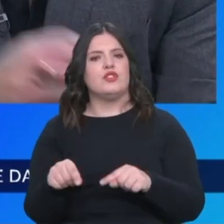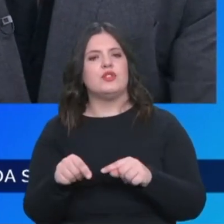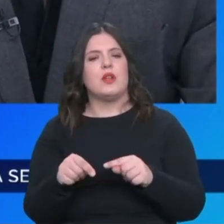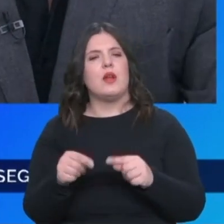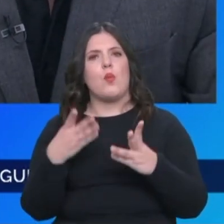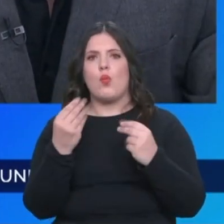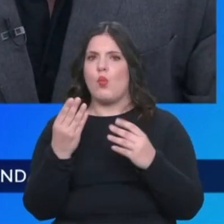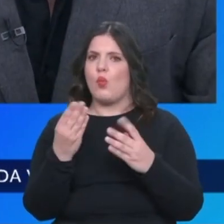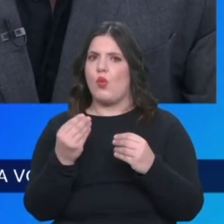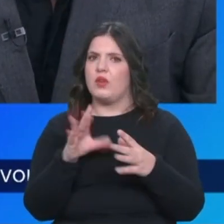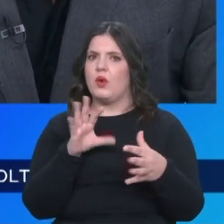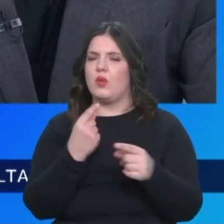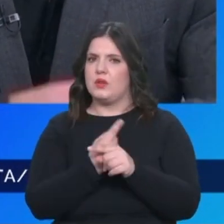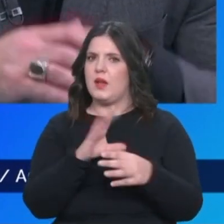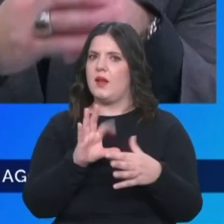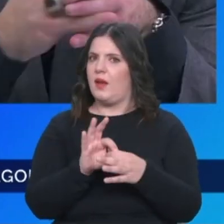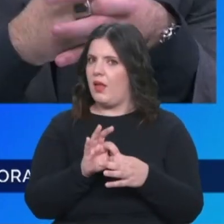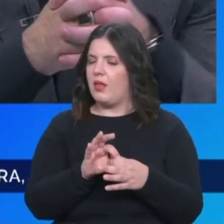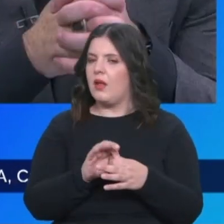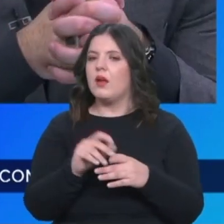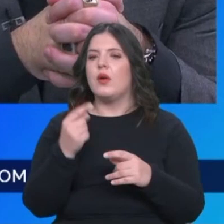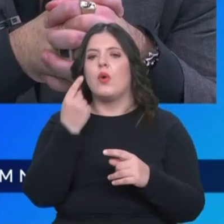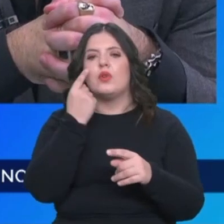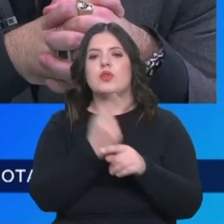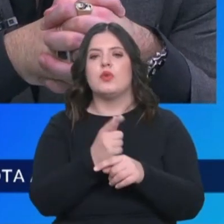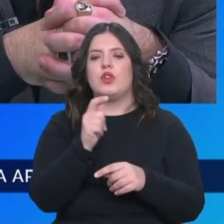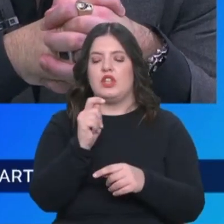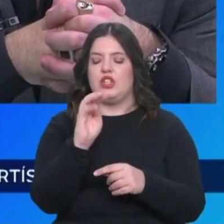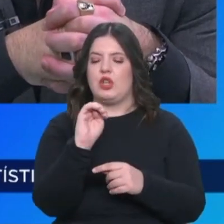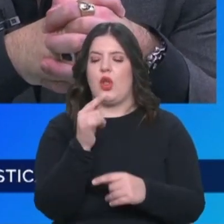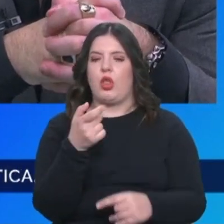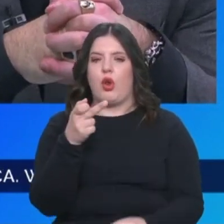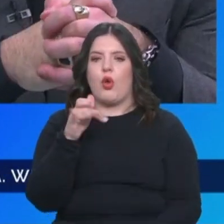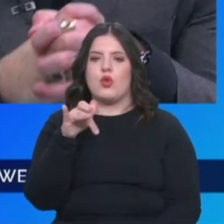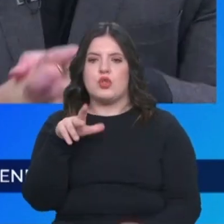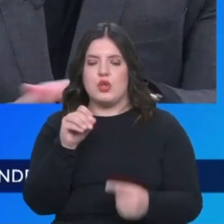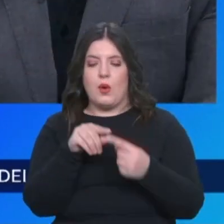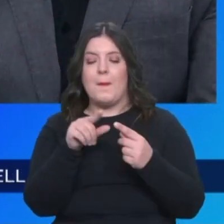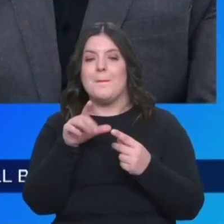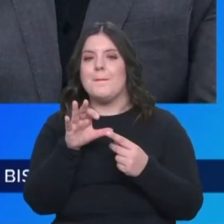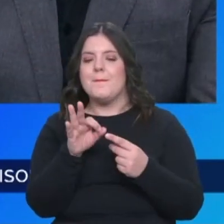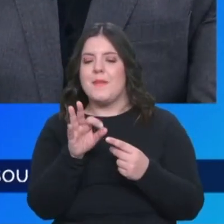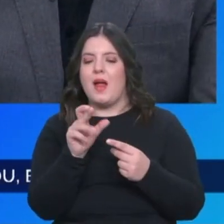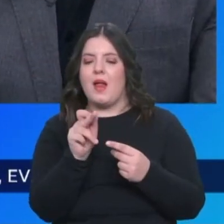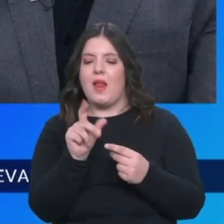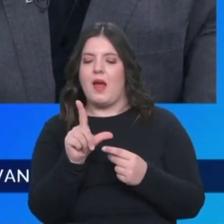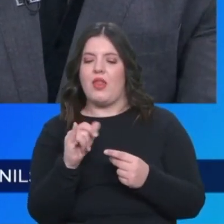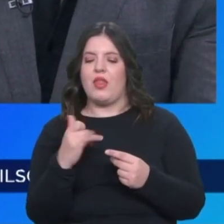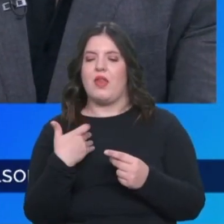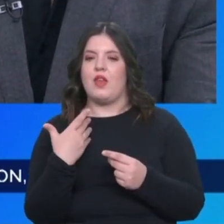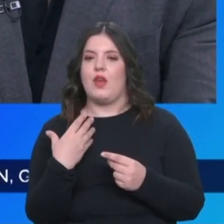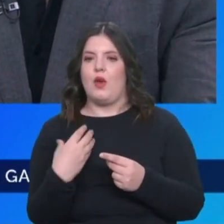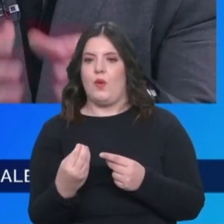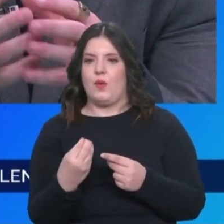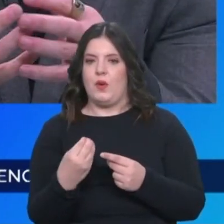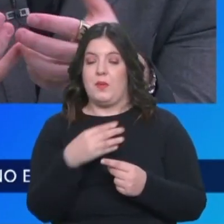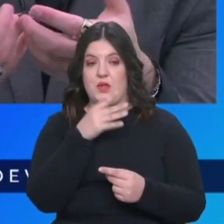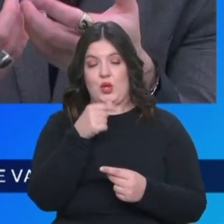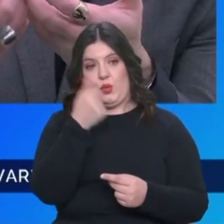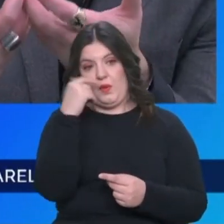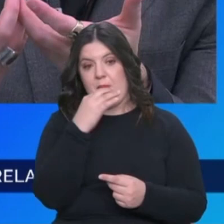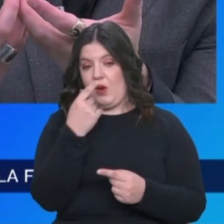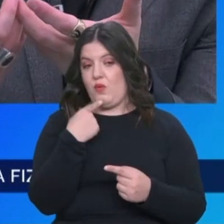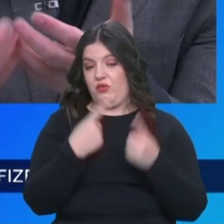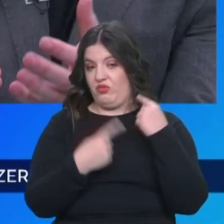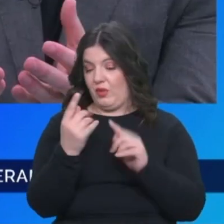abundância relativamente elevada de elementos como o estrôncio e o paládio. Isto parece nomes muito esquisitos para dizer logo num domingo de manhã, mas é